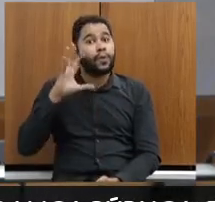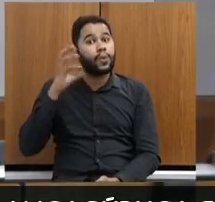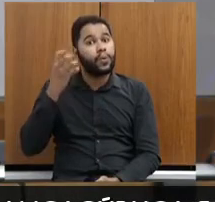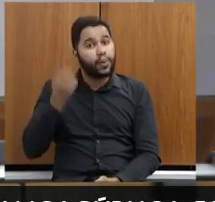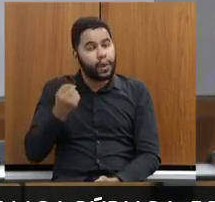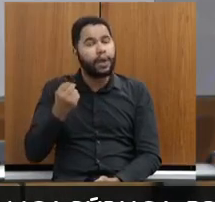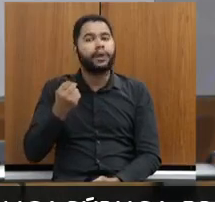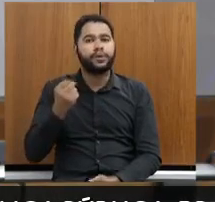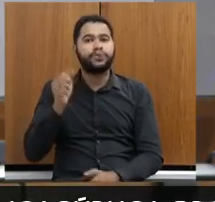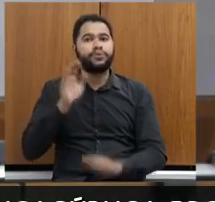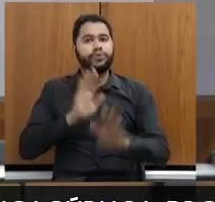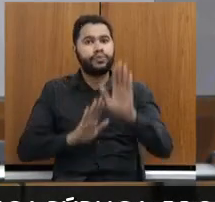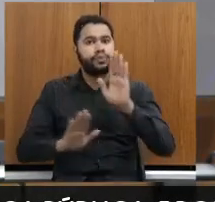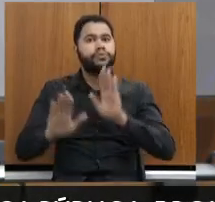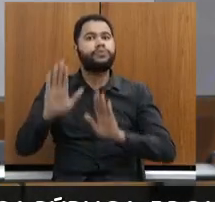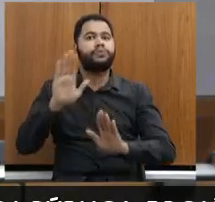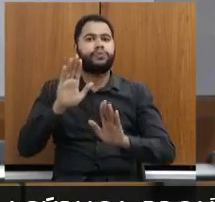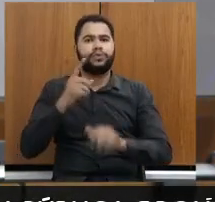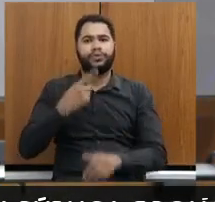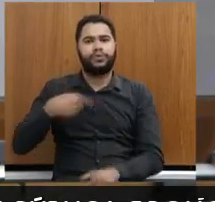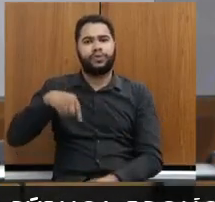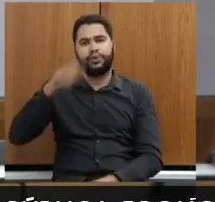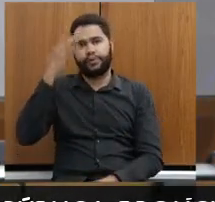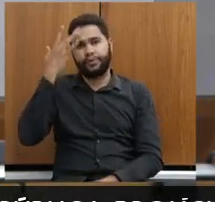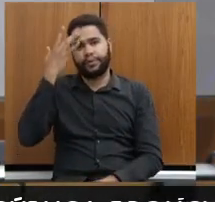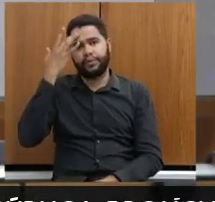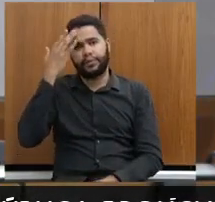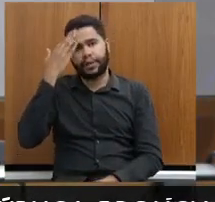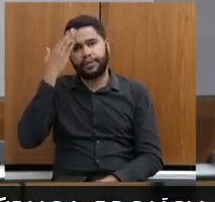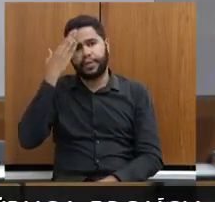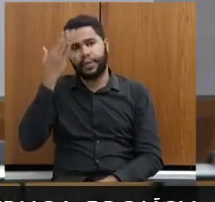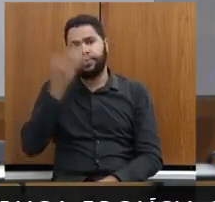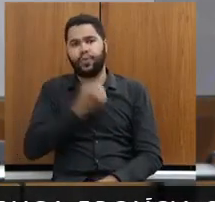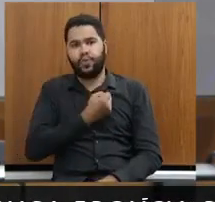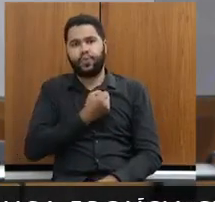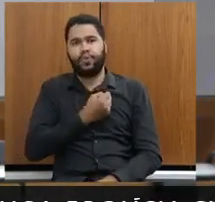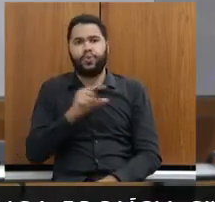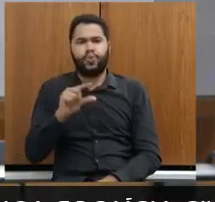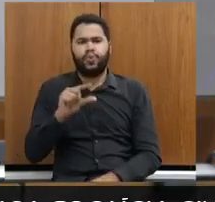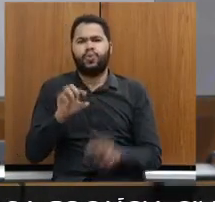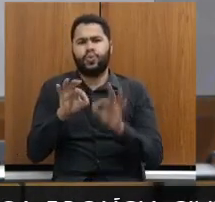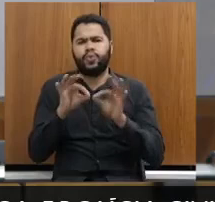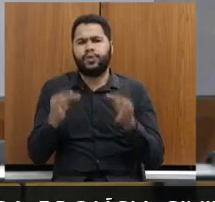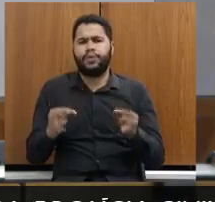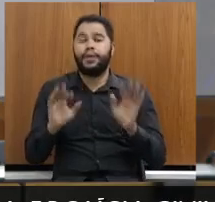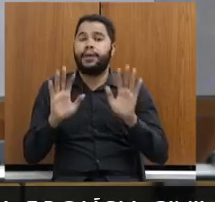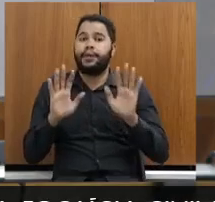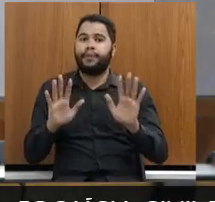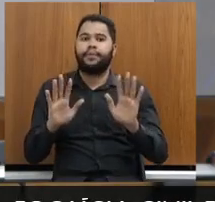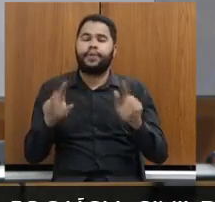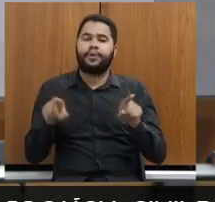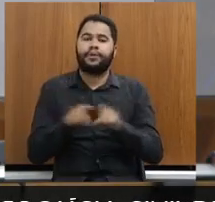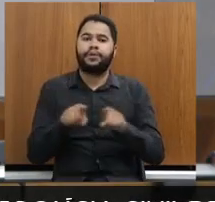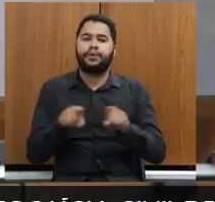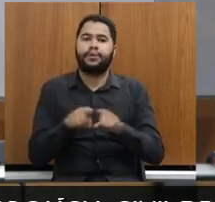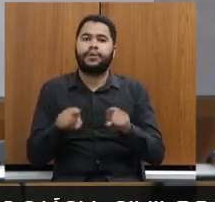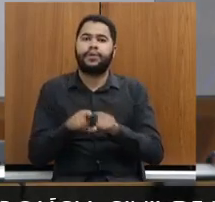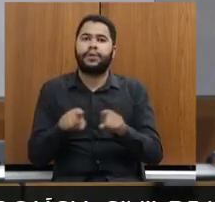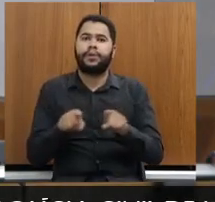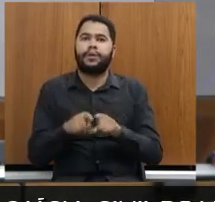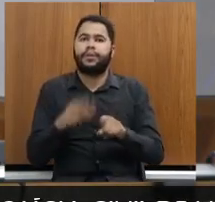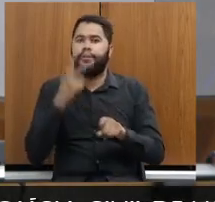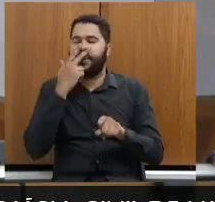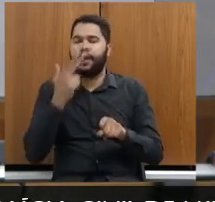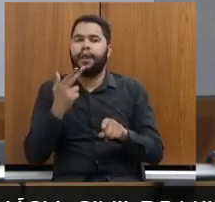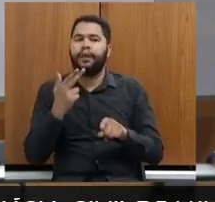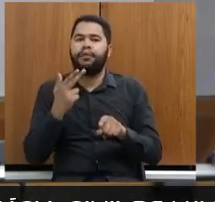que está sendo feito com uma cautela grande é claro que nós sabemos que o número é pequeno mas sabemos também que isso não é para tampar